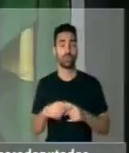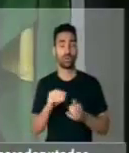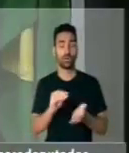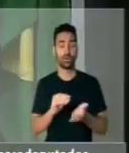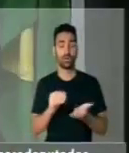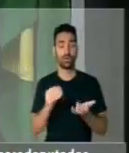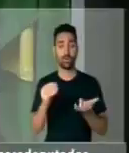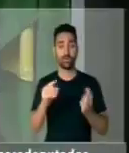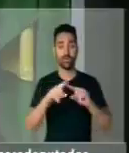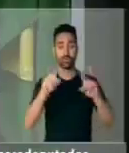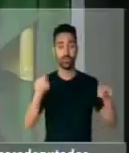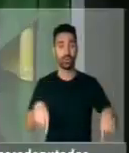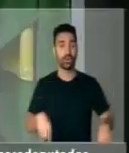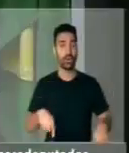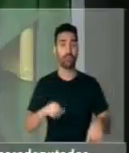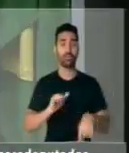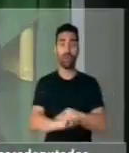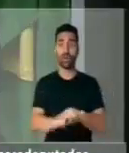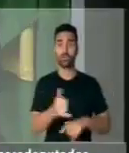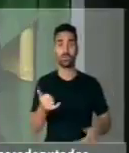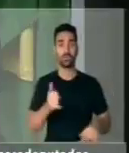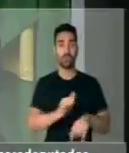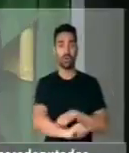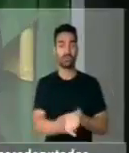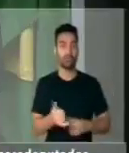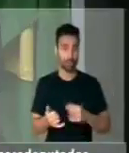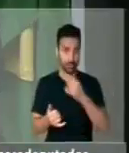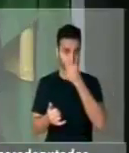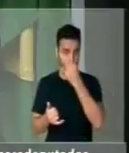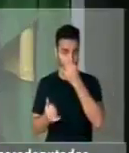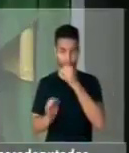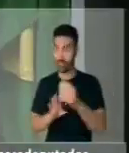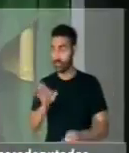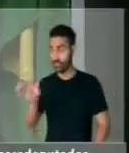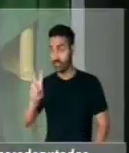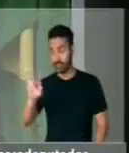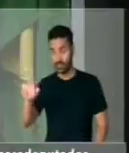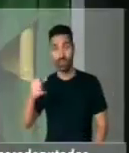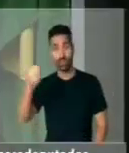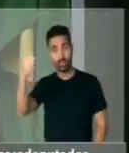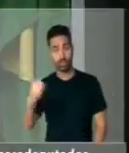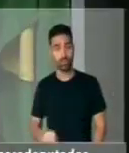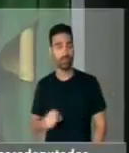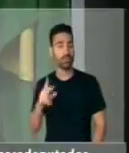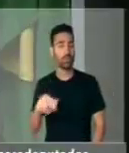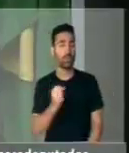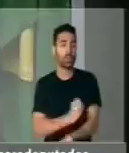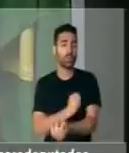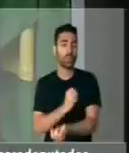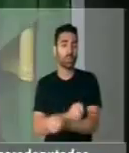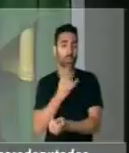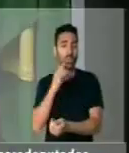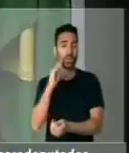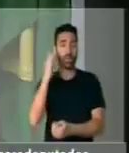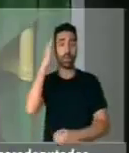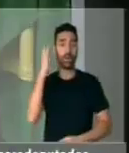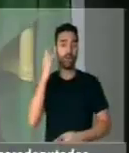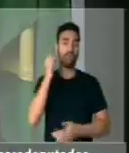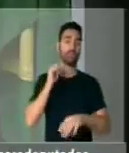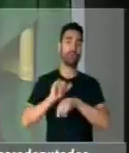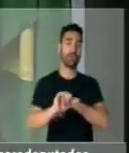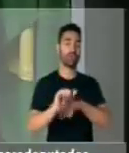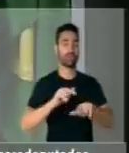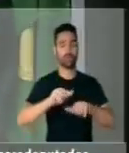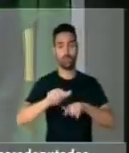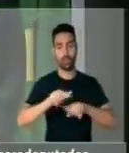funcionários relacionados ao jogo. A falta, ele vai para a jogatina, assim como vai para a droga, para o álcool, e vai faltar o trabalho.